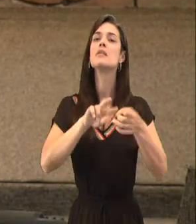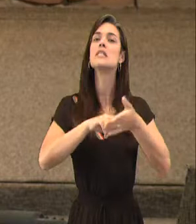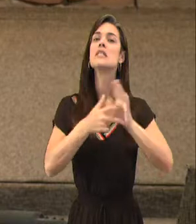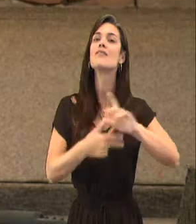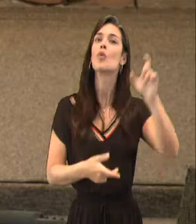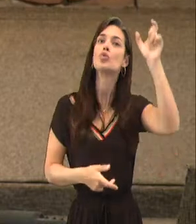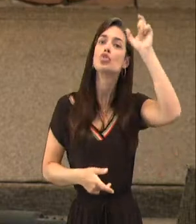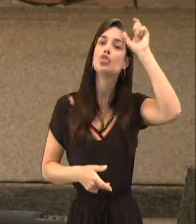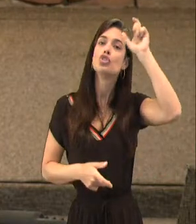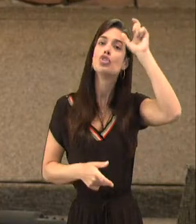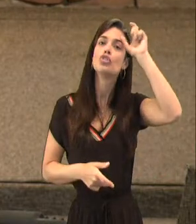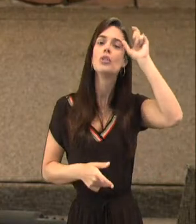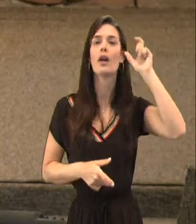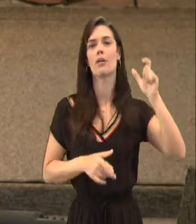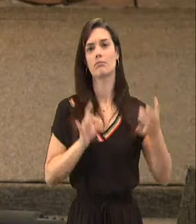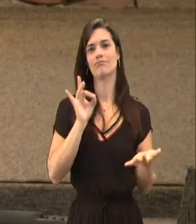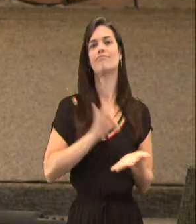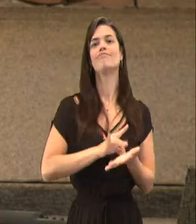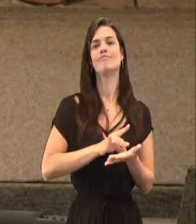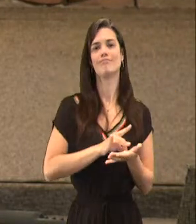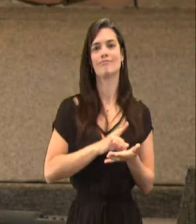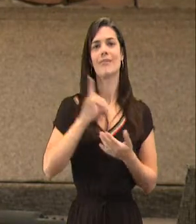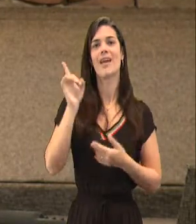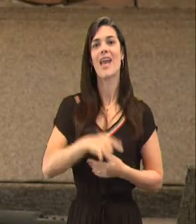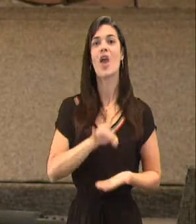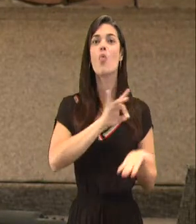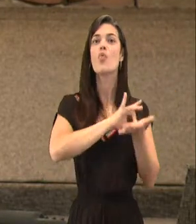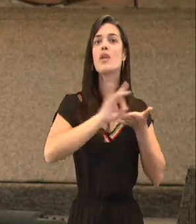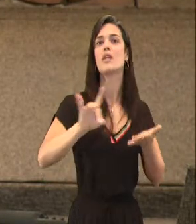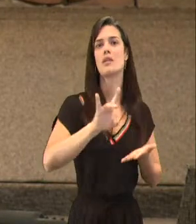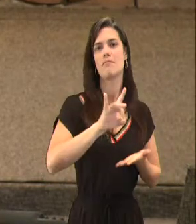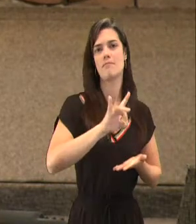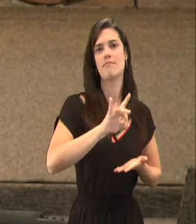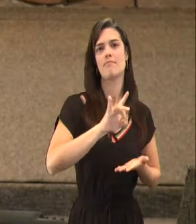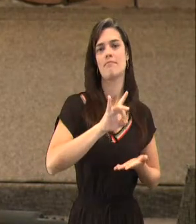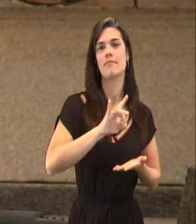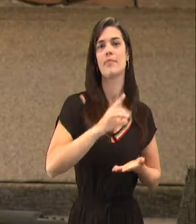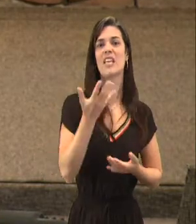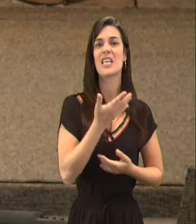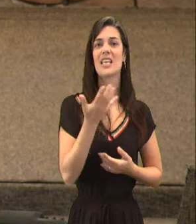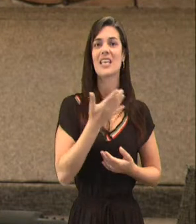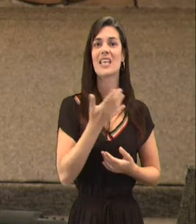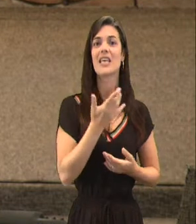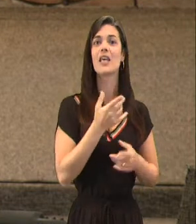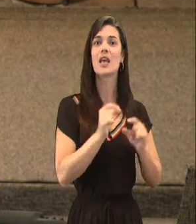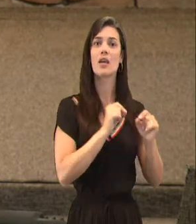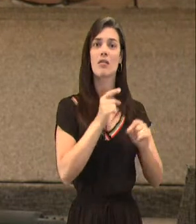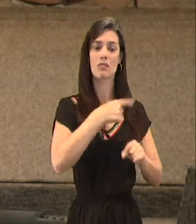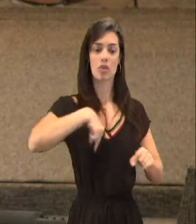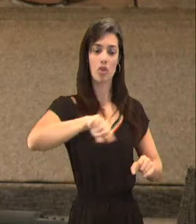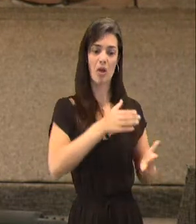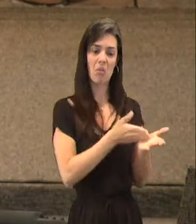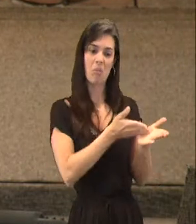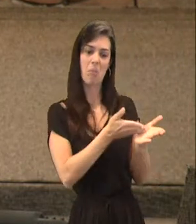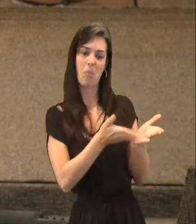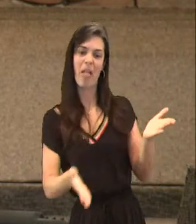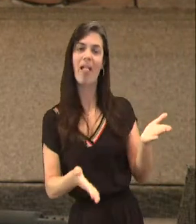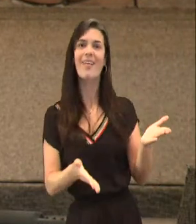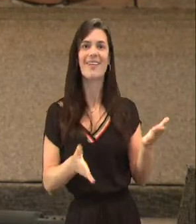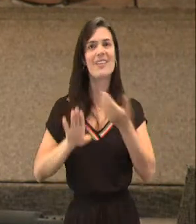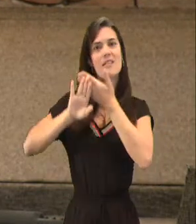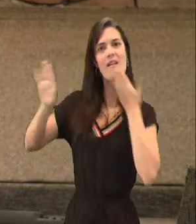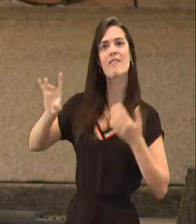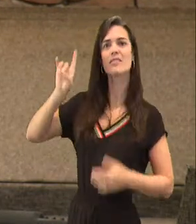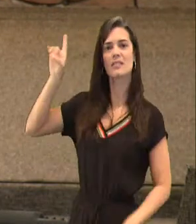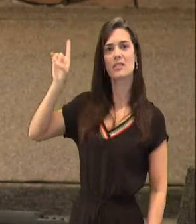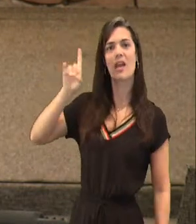diabo. Se refere ao próprio inimigo das nossas almas, aquele que quer nos fazer cair, aquele que quer nos afastar do